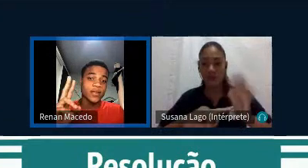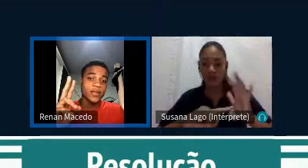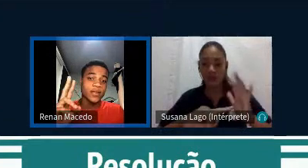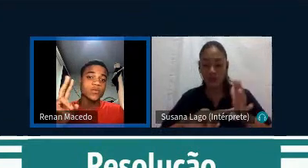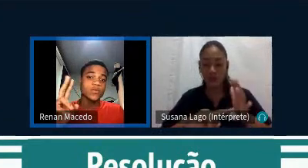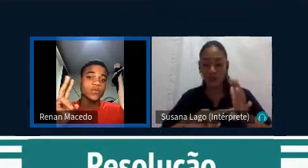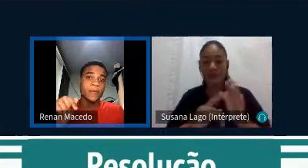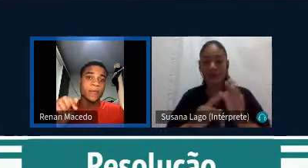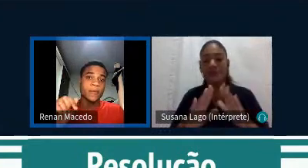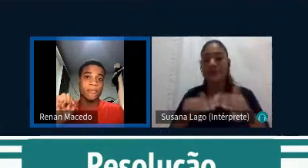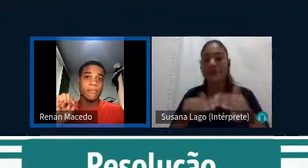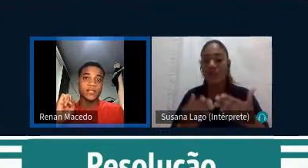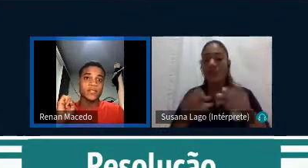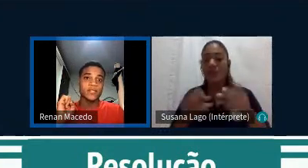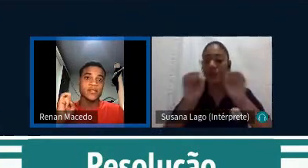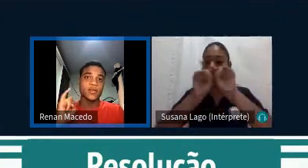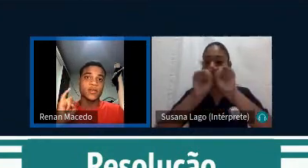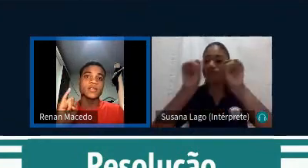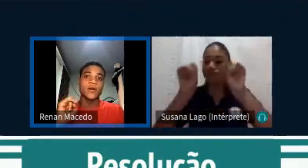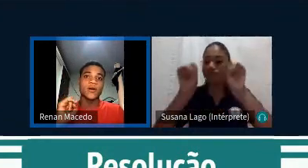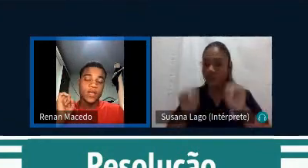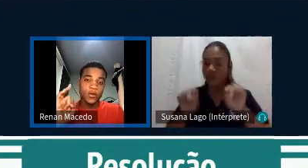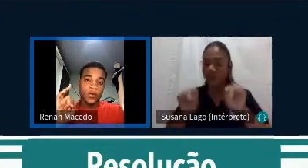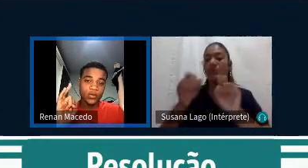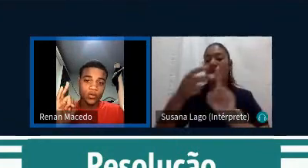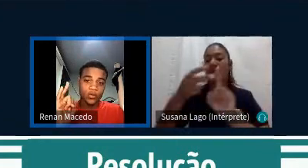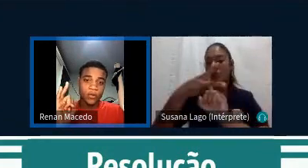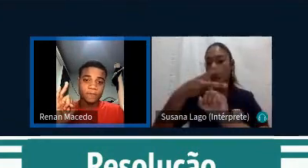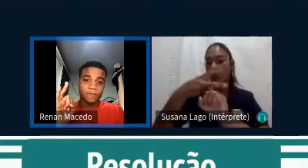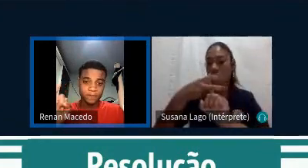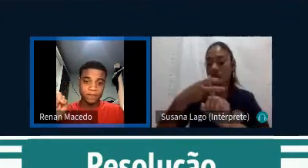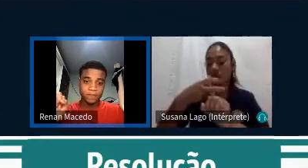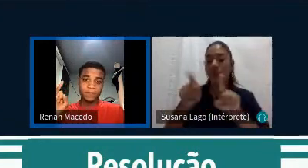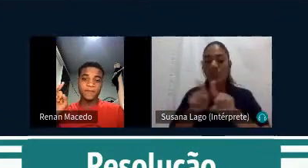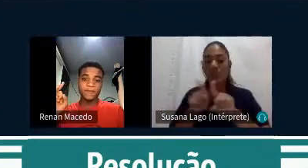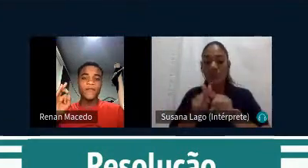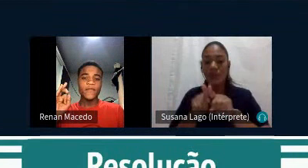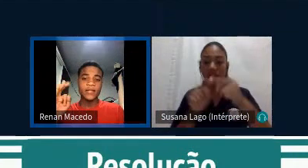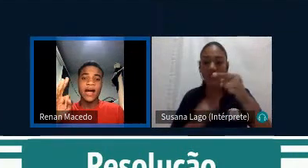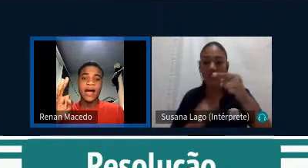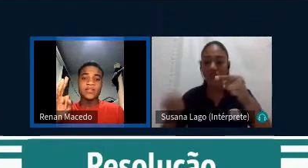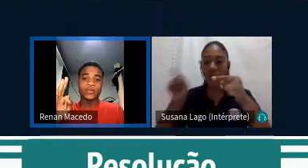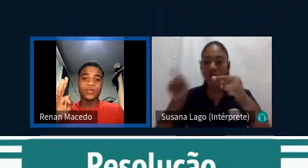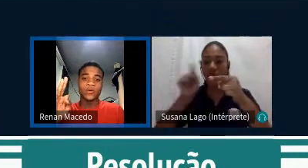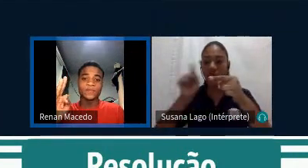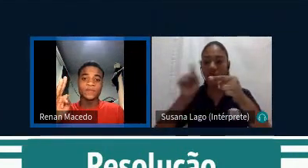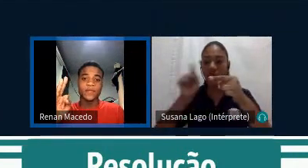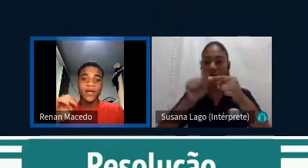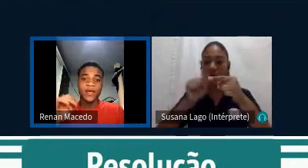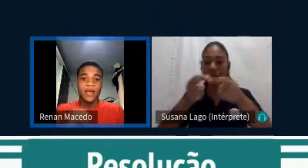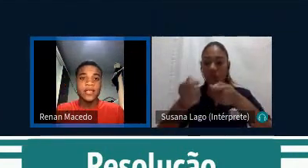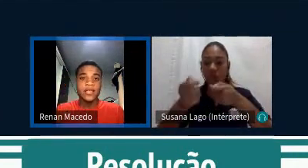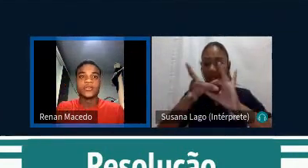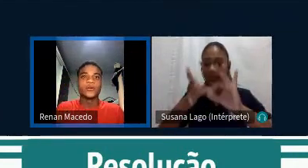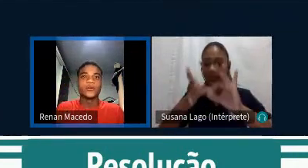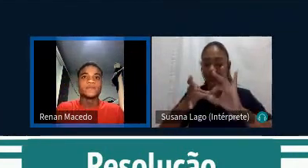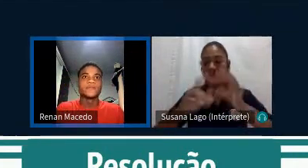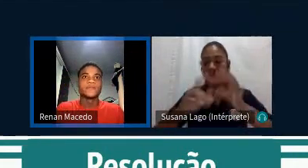um sistema de sensor de posição e circuito de controle, ligados ao motor. Esse